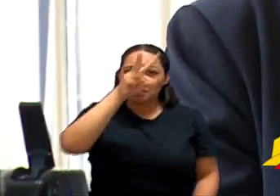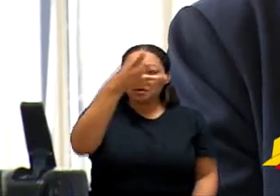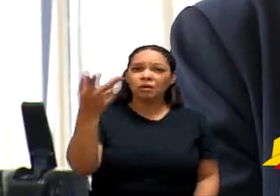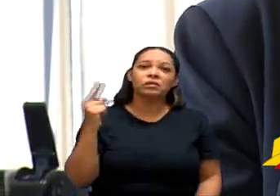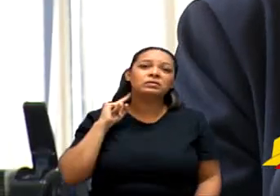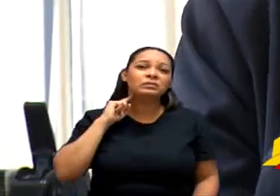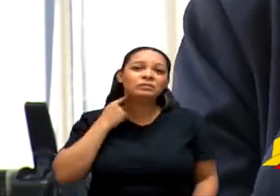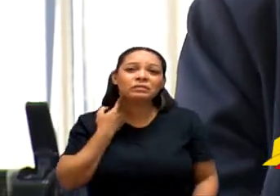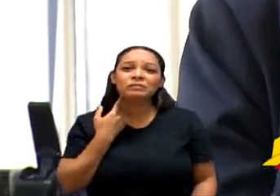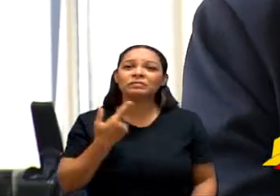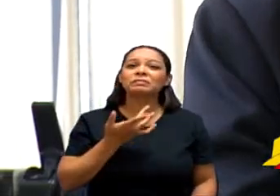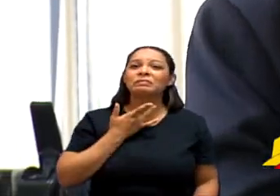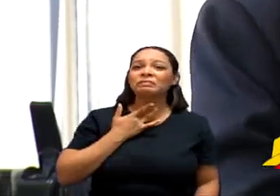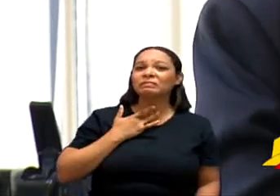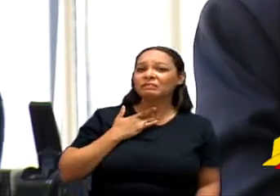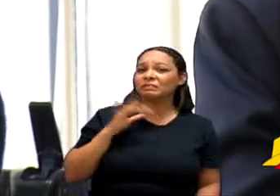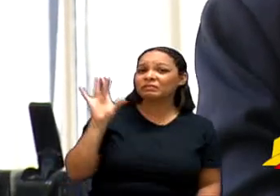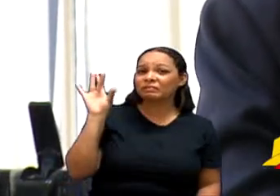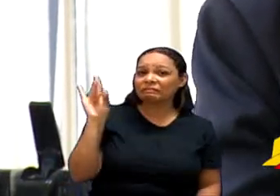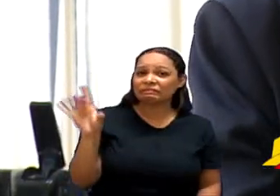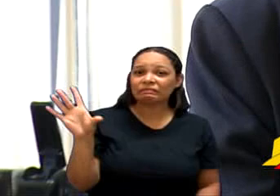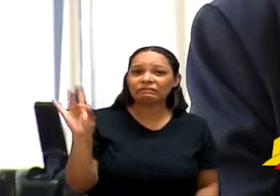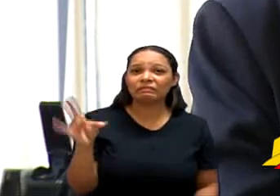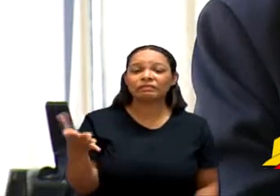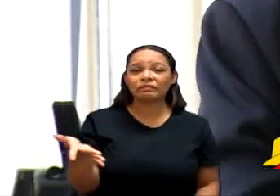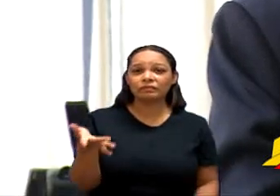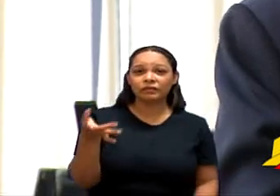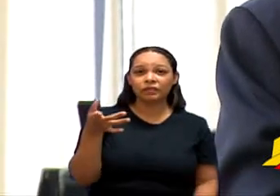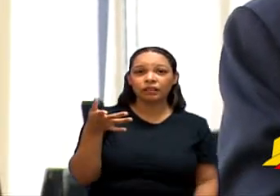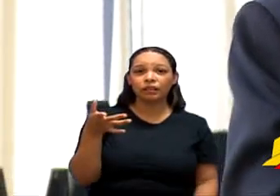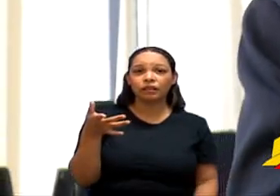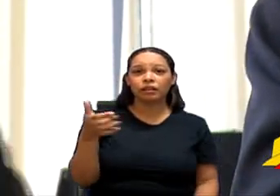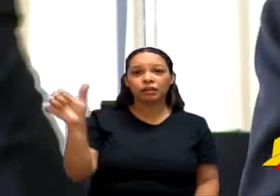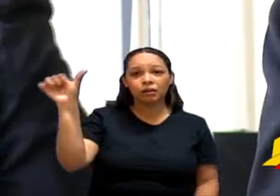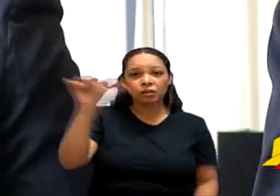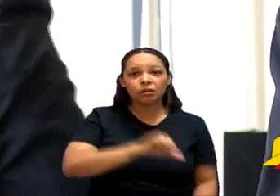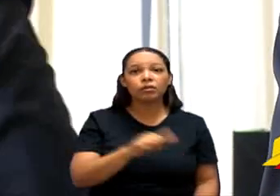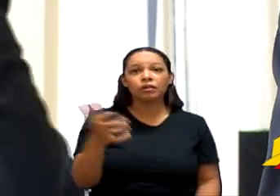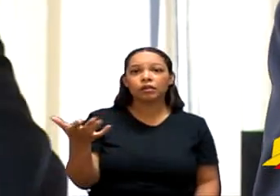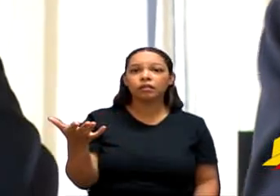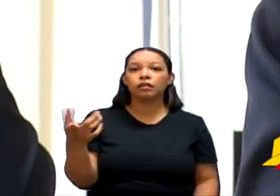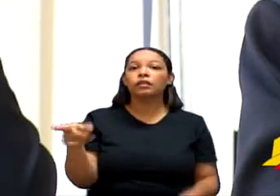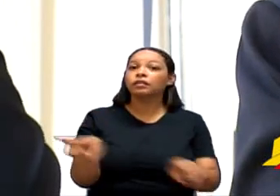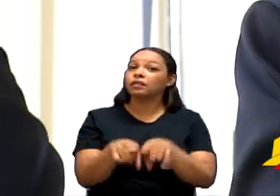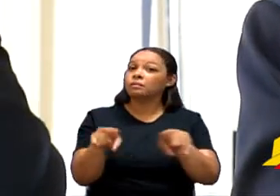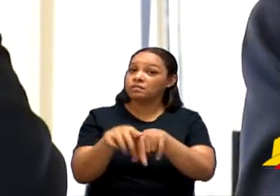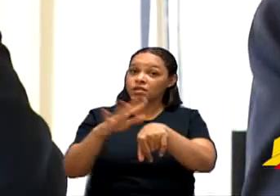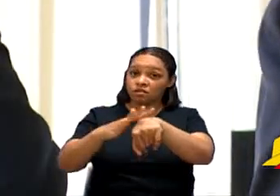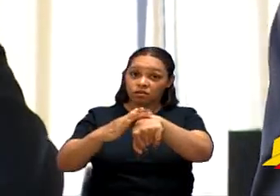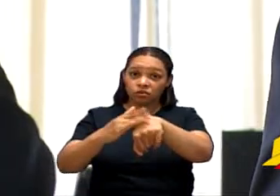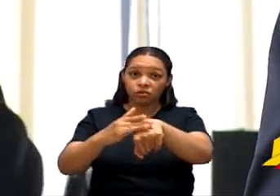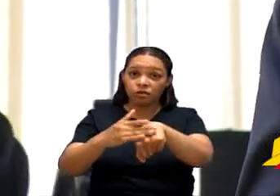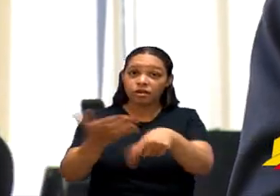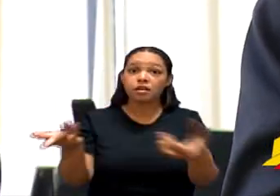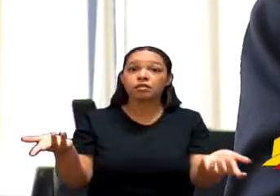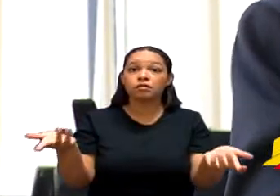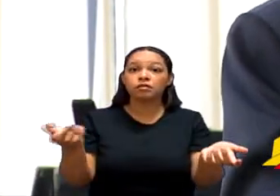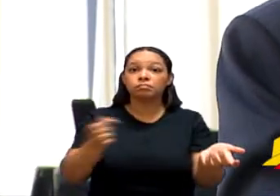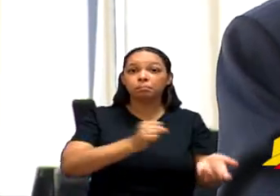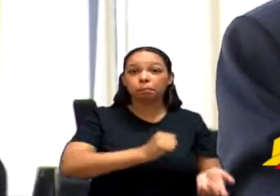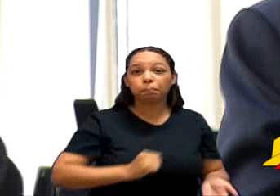coloração diferente. E o que está causando a essas pessoas também é problemas de saúde,